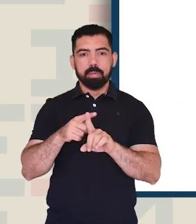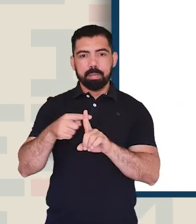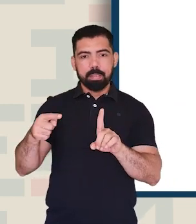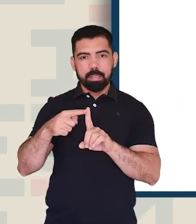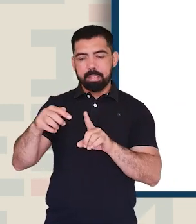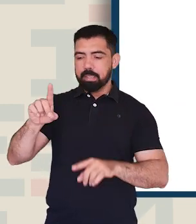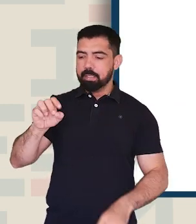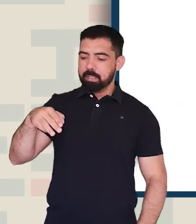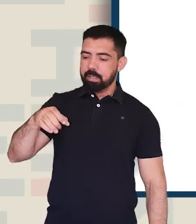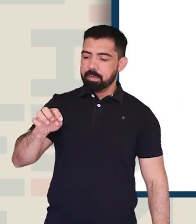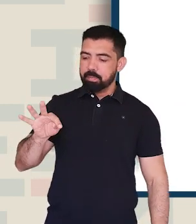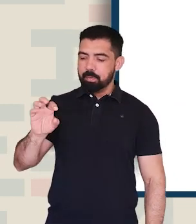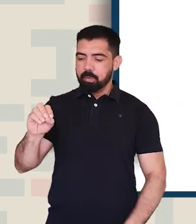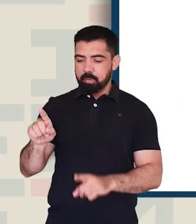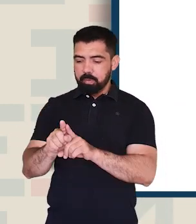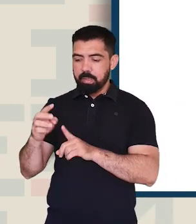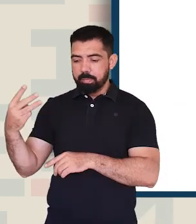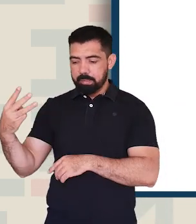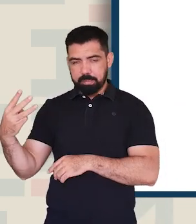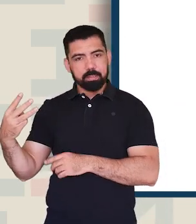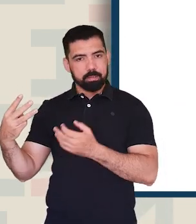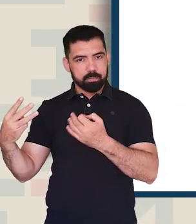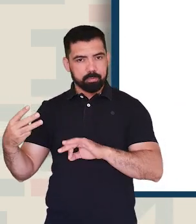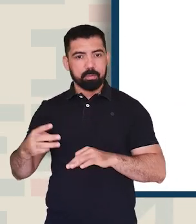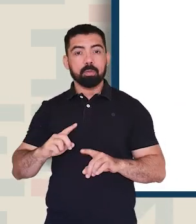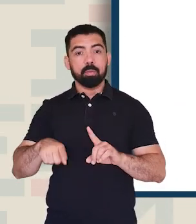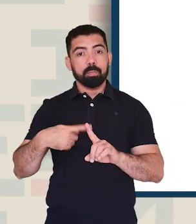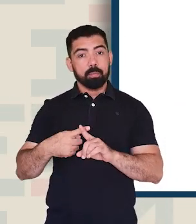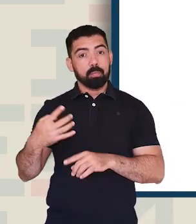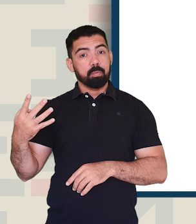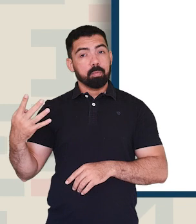2º, e tem os maiores no 3º